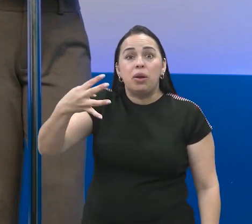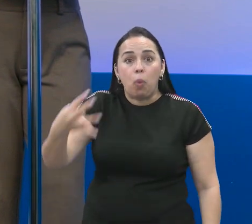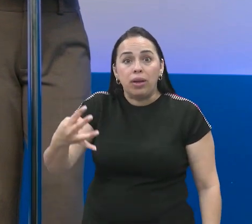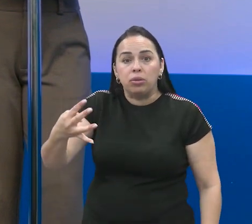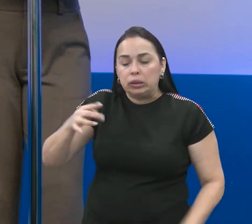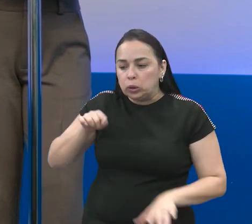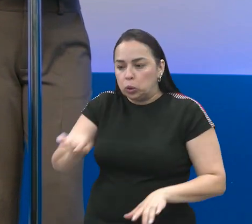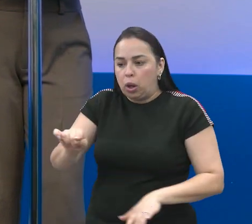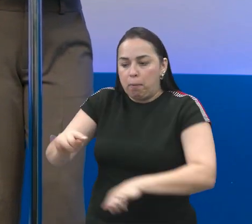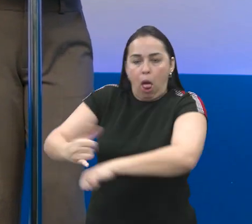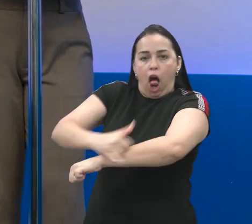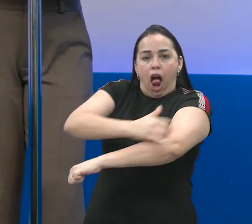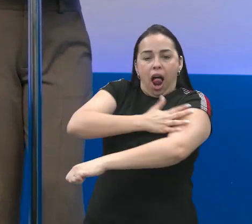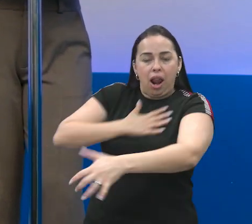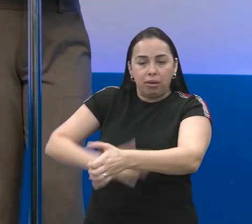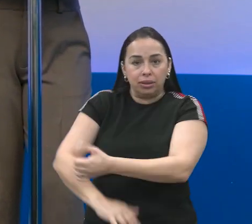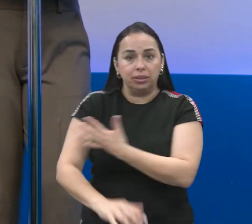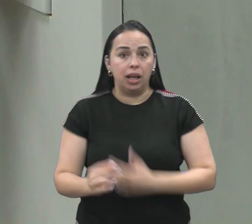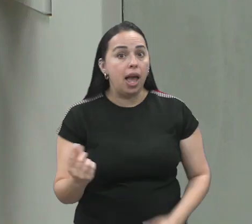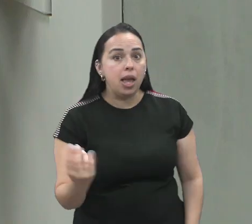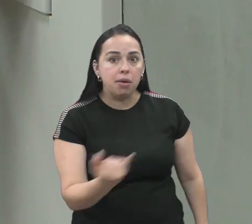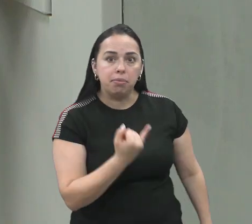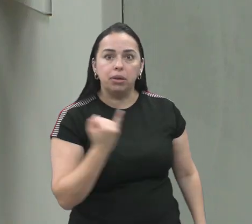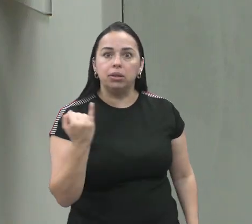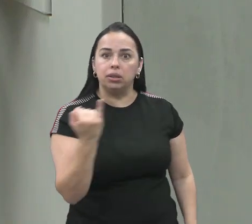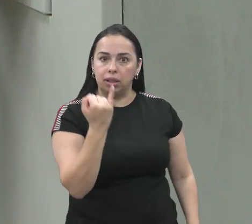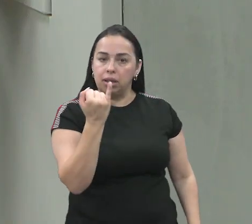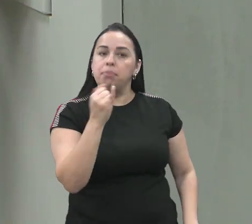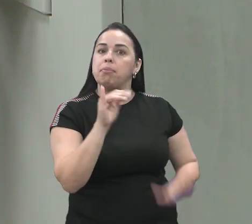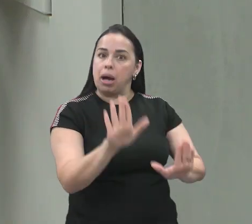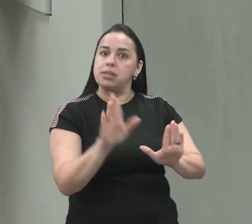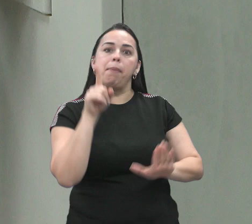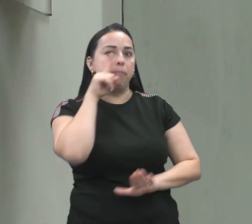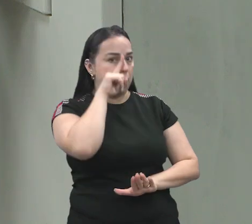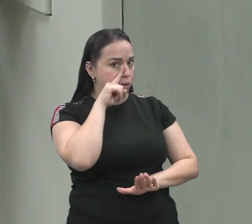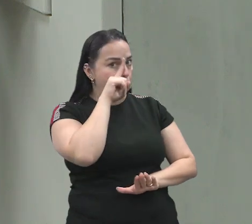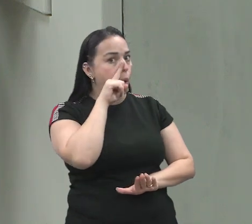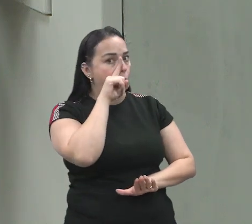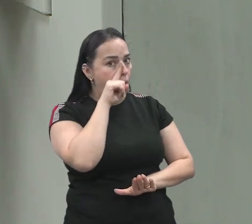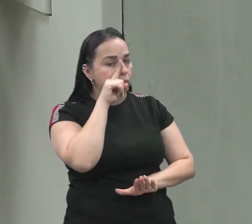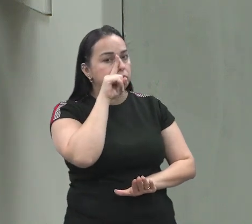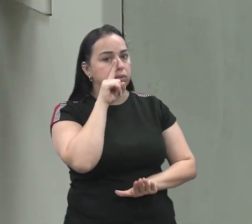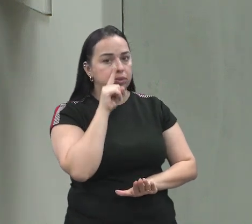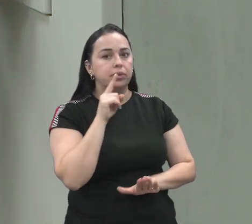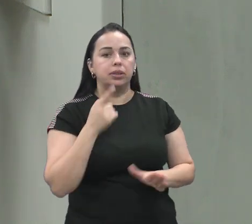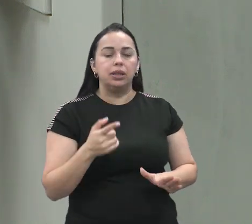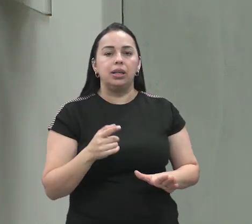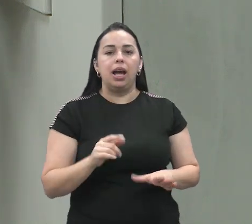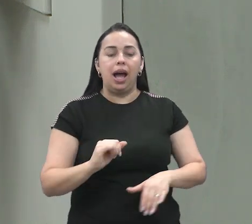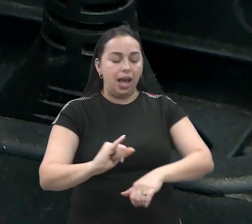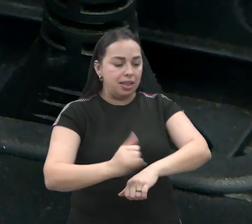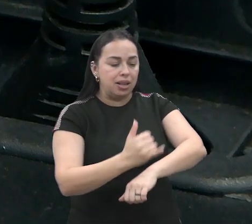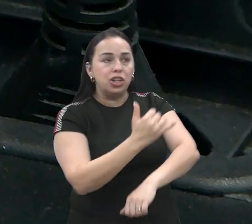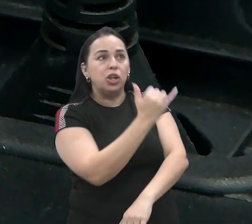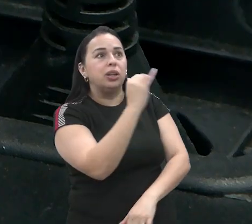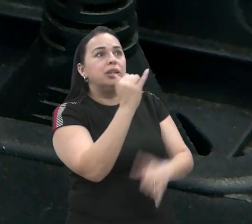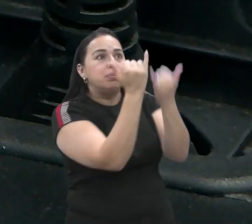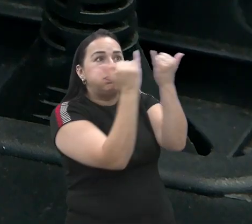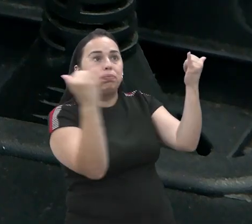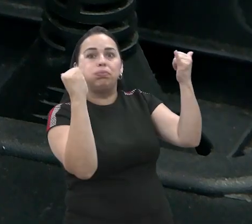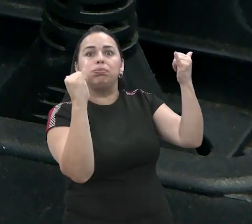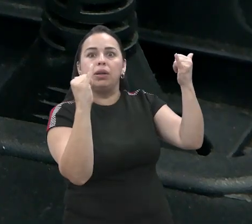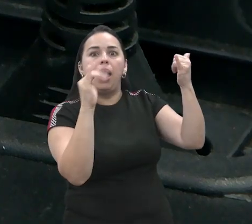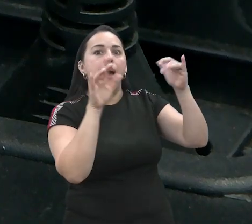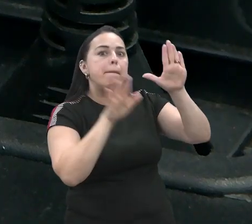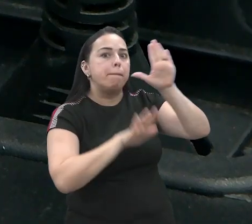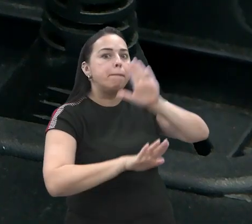674 por choques elétricos. Tão importante quanto perigosa. Apesar de indispensável, a energia elétrica